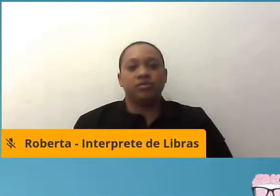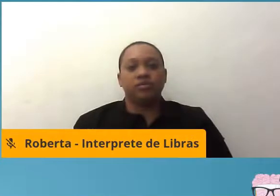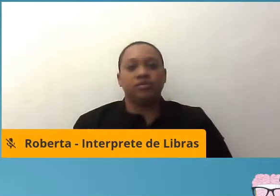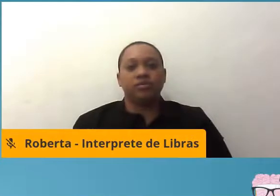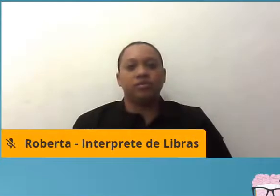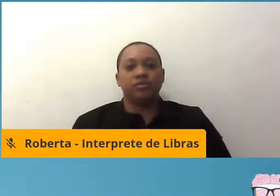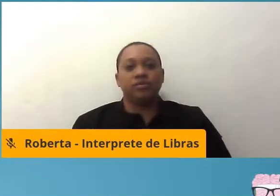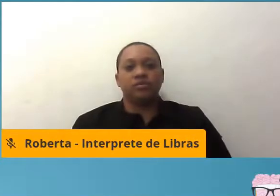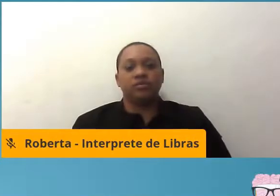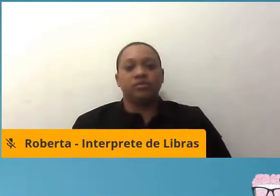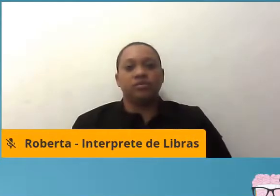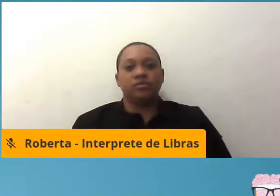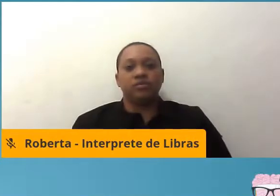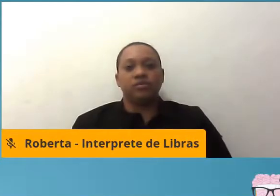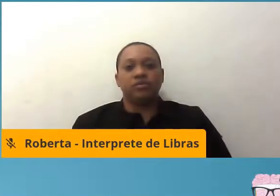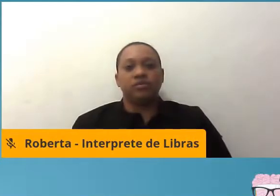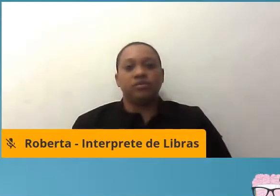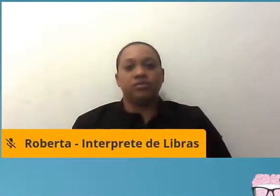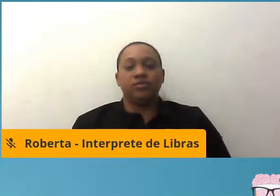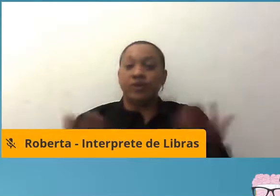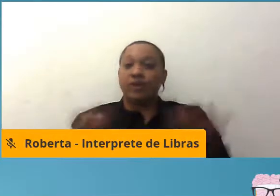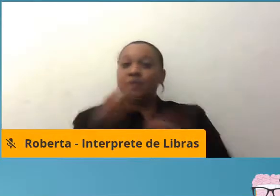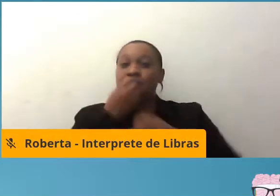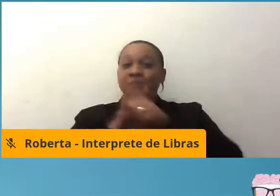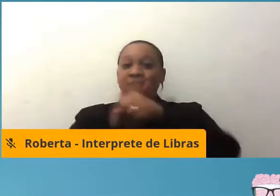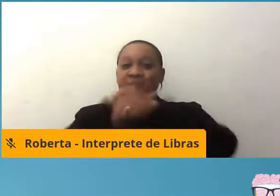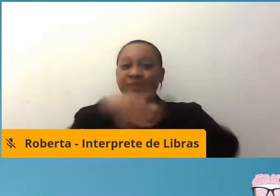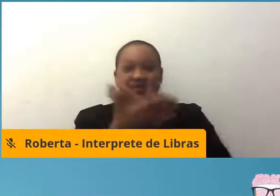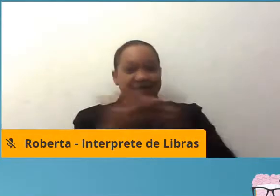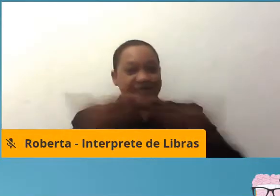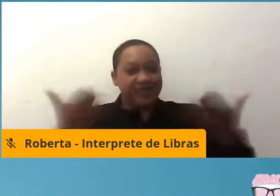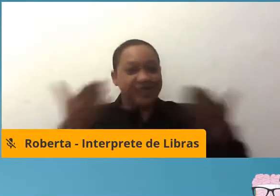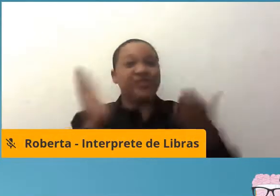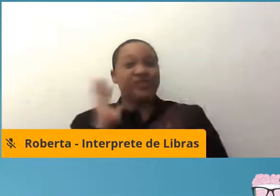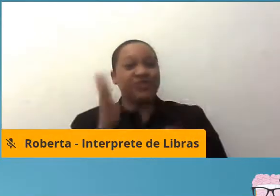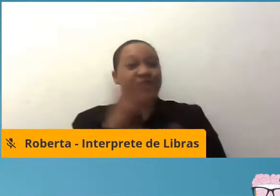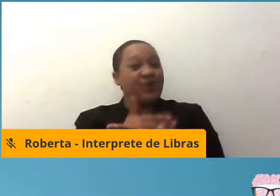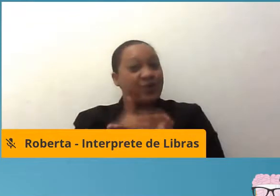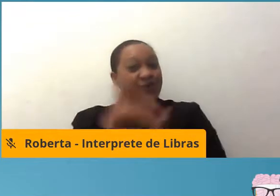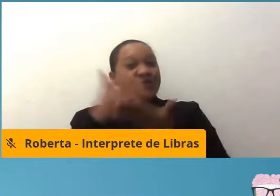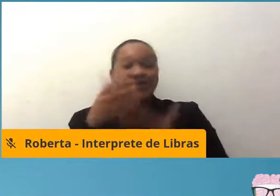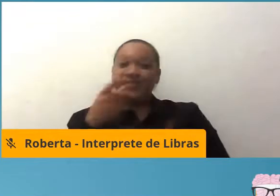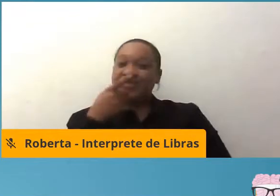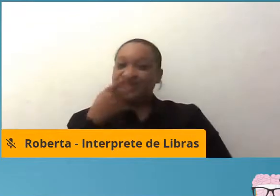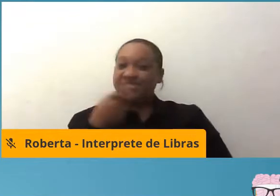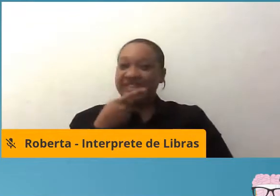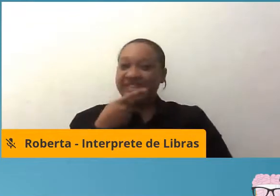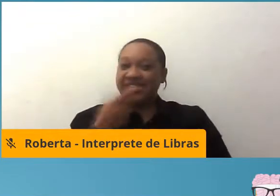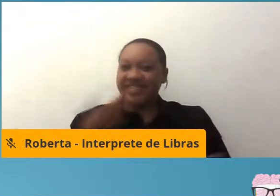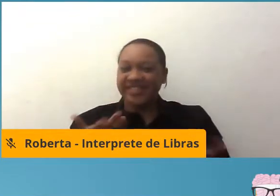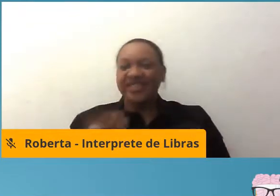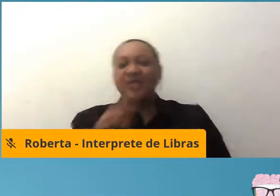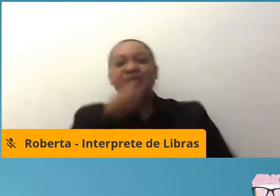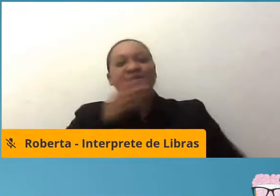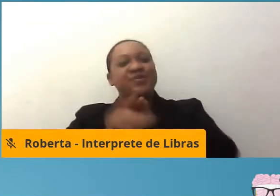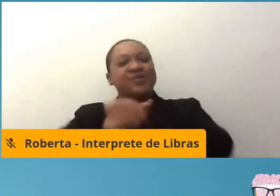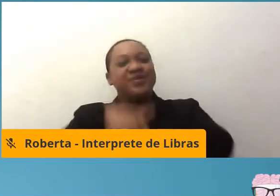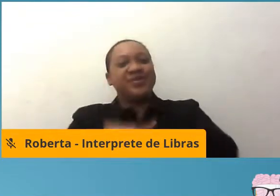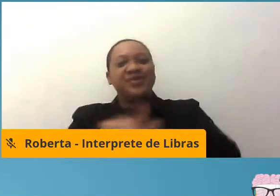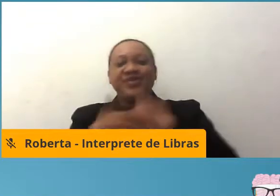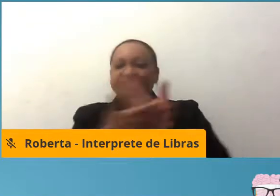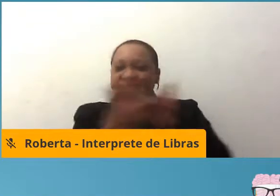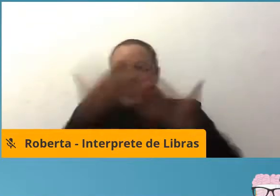Boa noite a todos, eu já começo falando. Boa noite, pessoal. Agradeço também